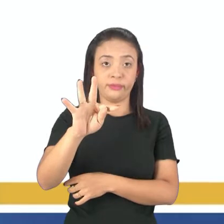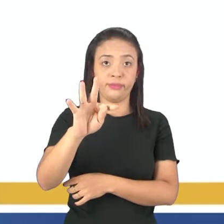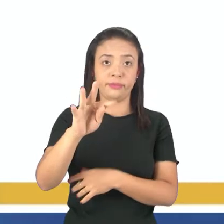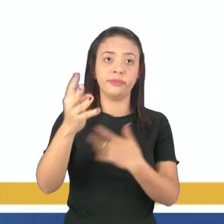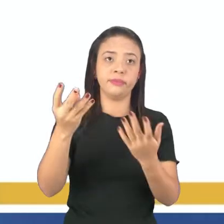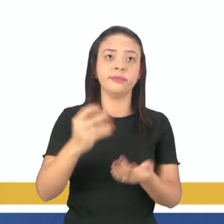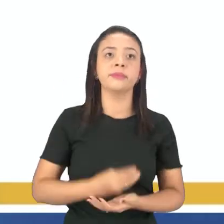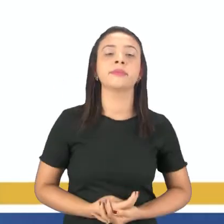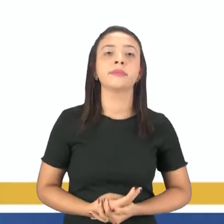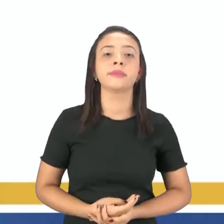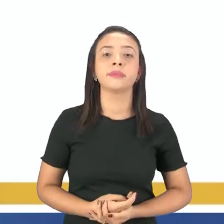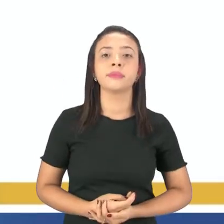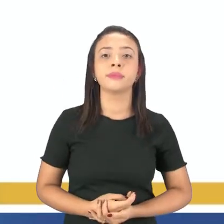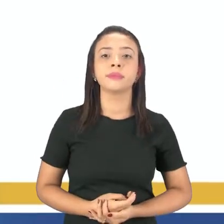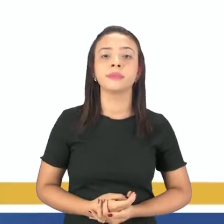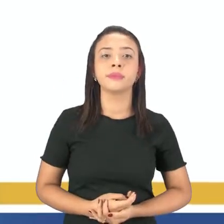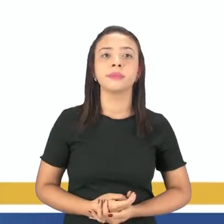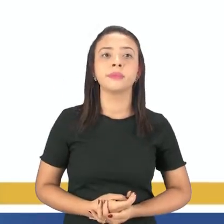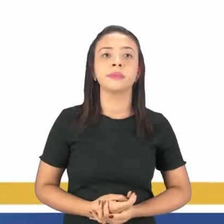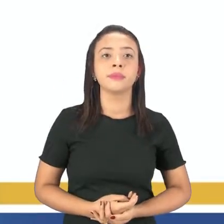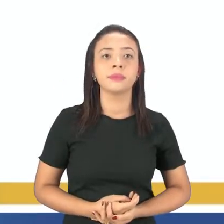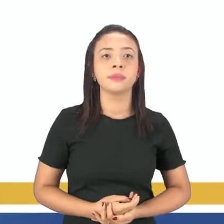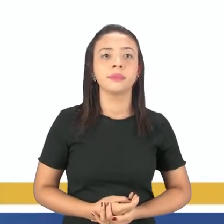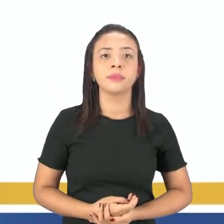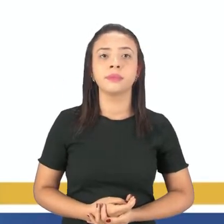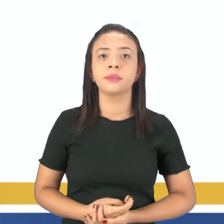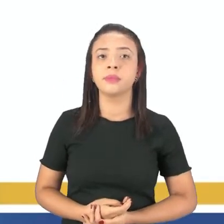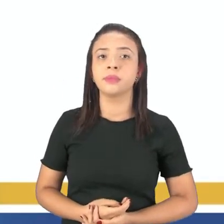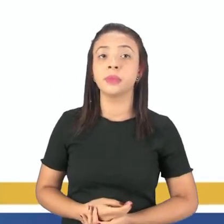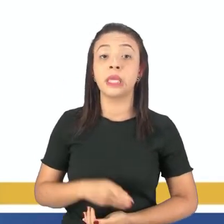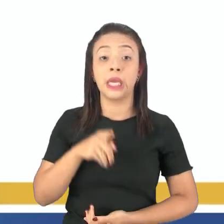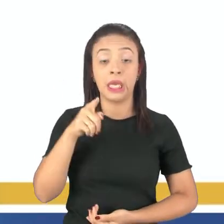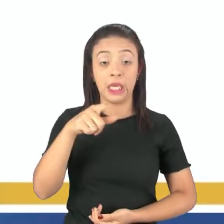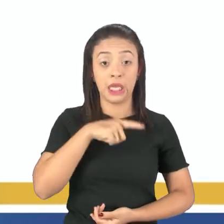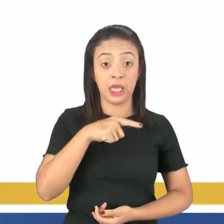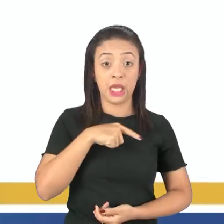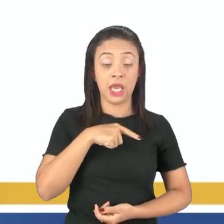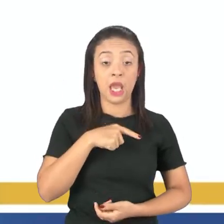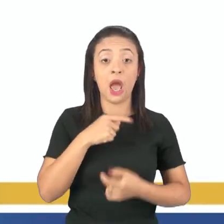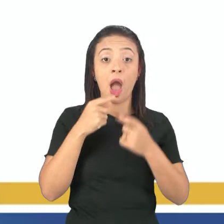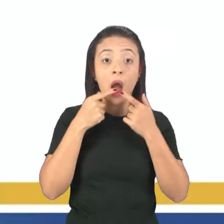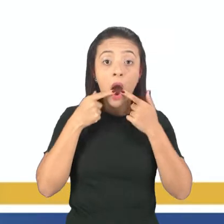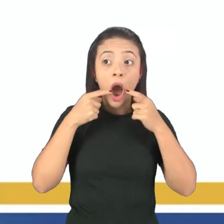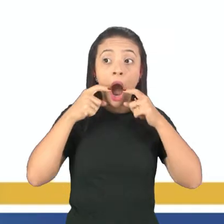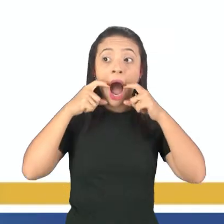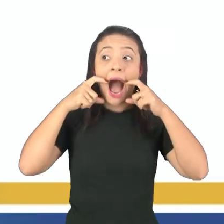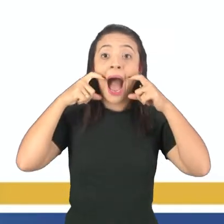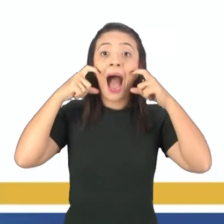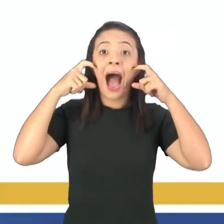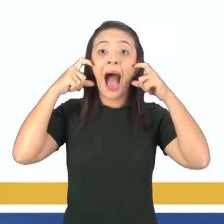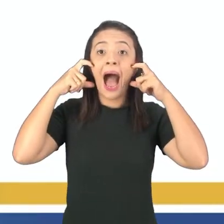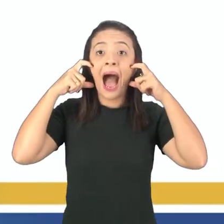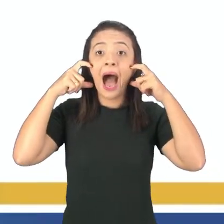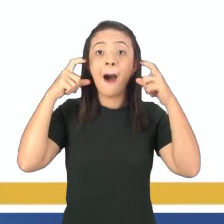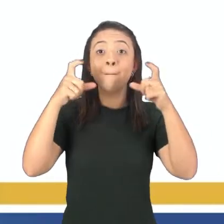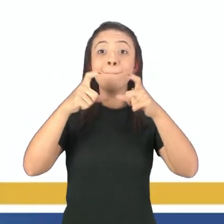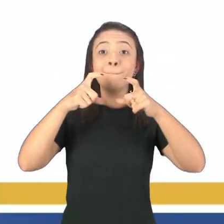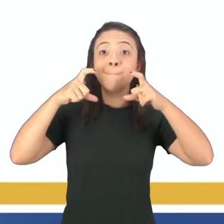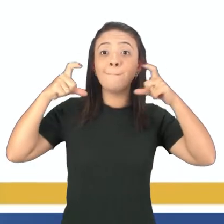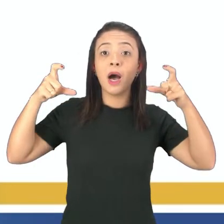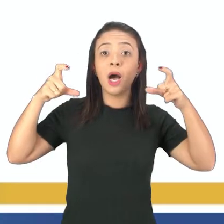He has the largest mouth in the world. Ele tem a boca mais larga do mundo.